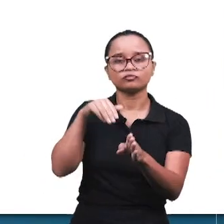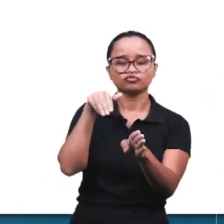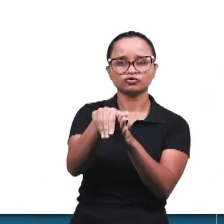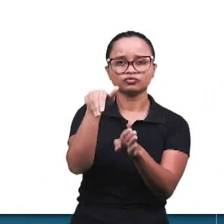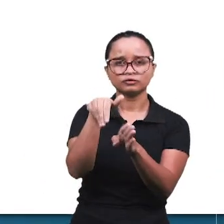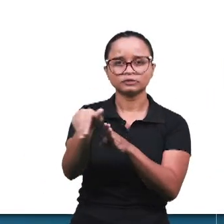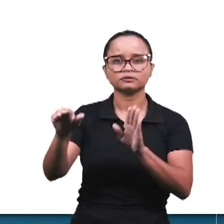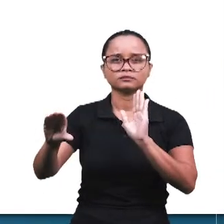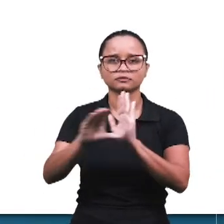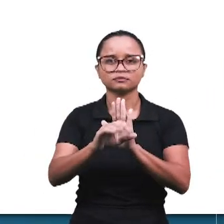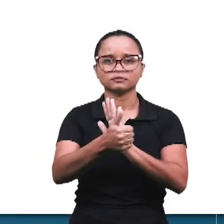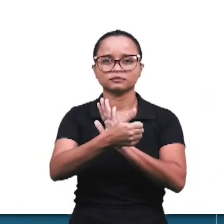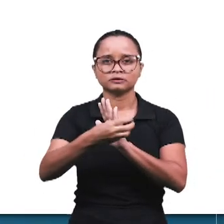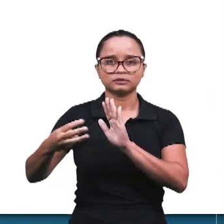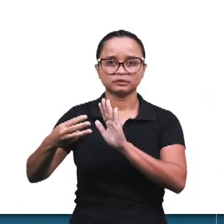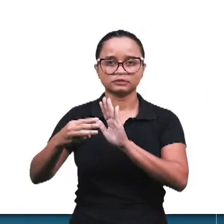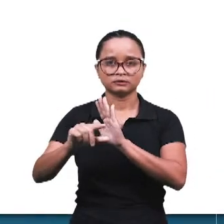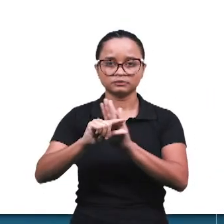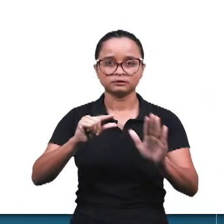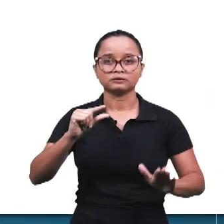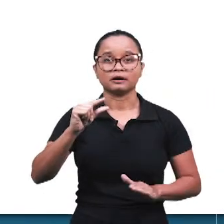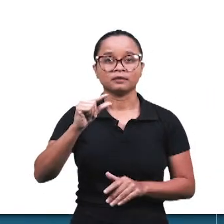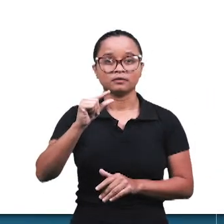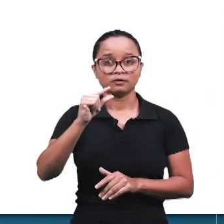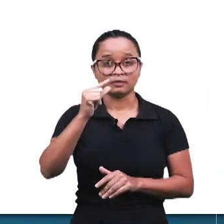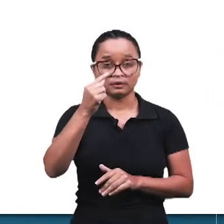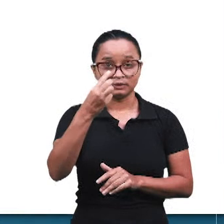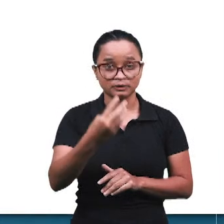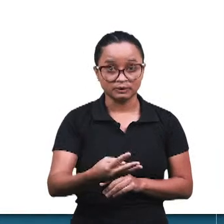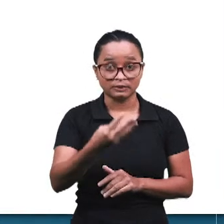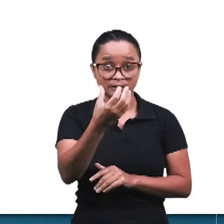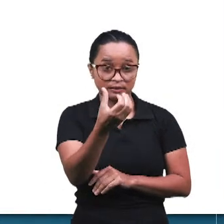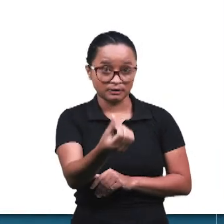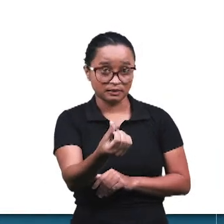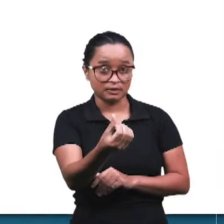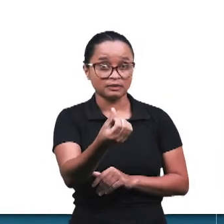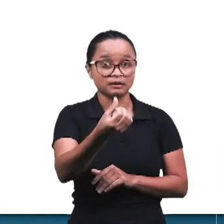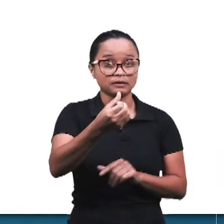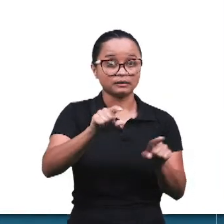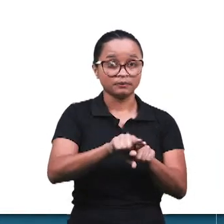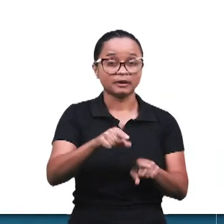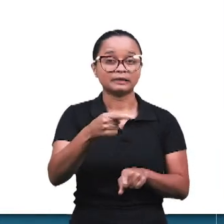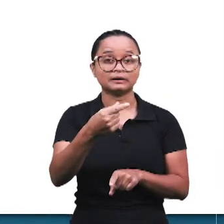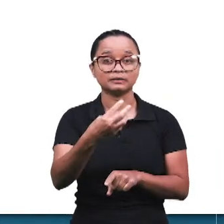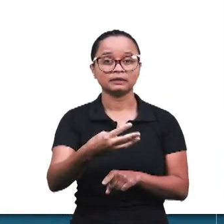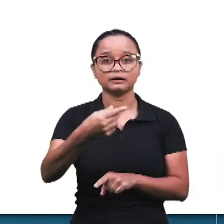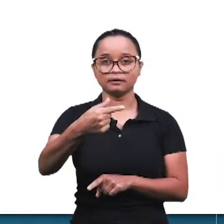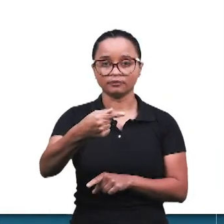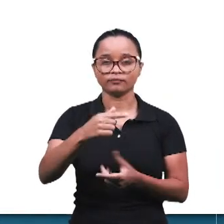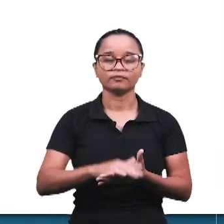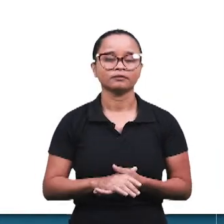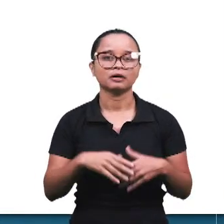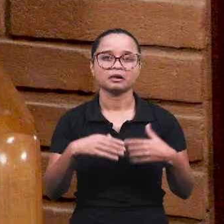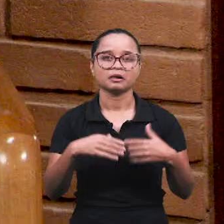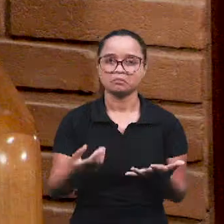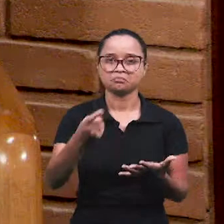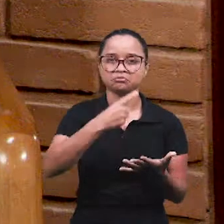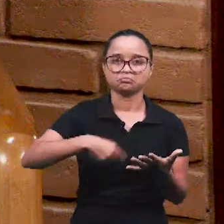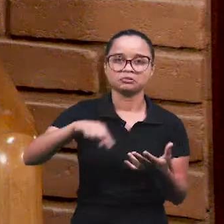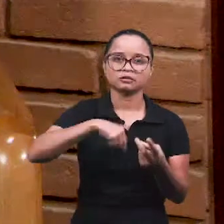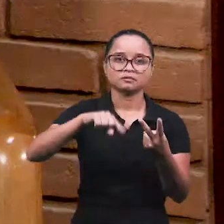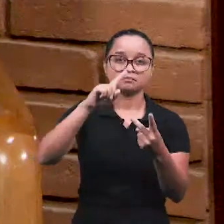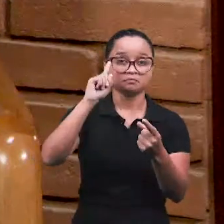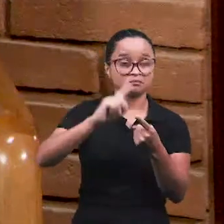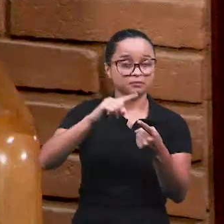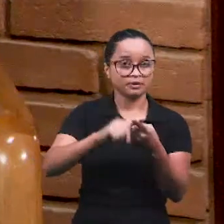advertência está no capítulo 13, versos 36 e 37. Marcos 13, 36 e 37. Então,